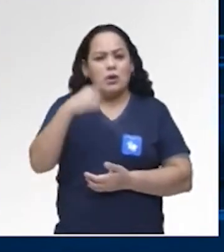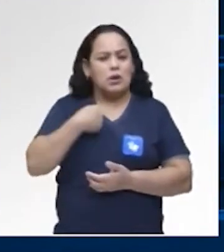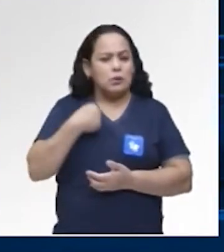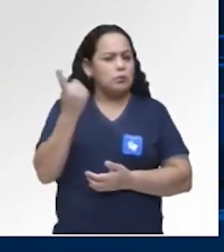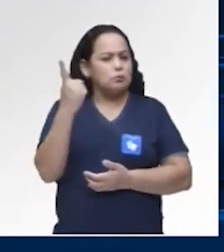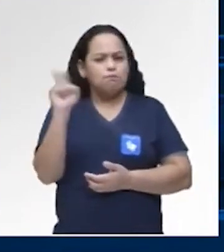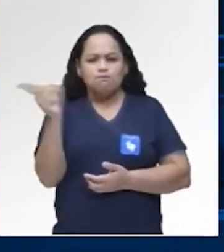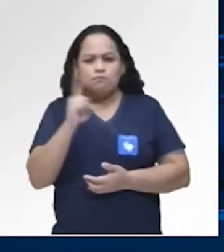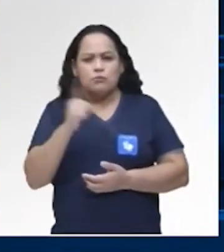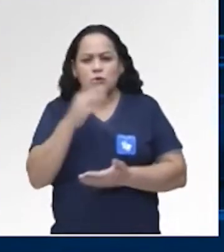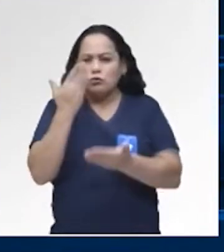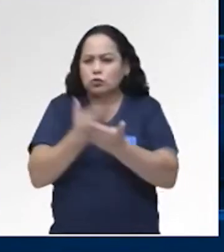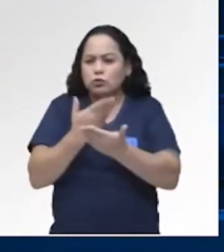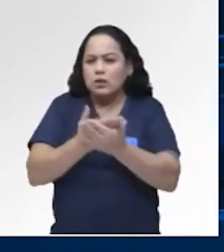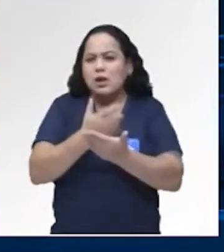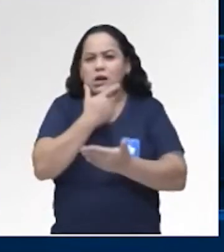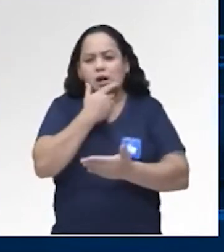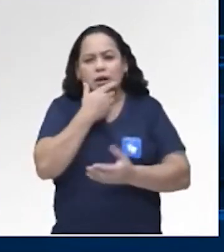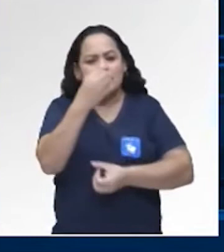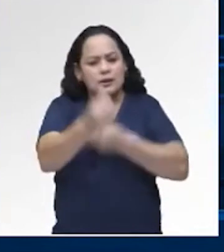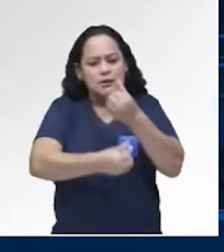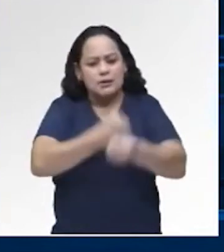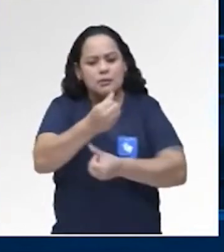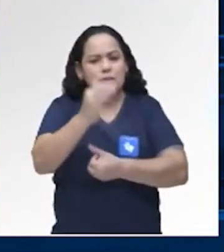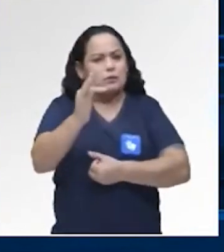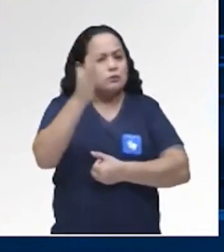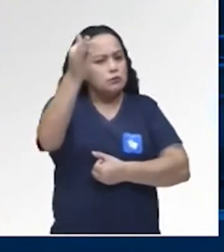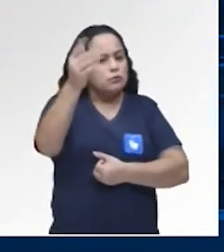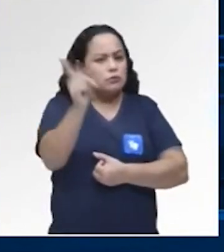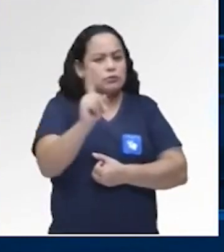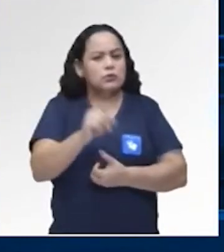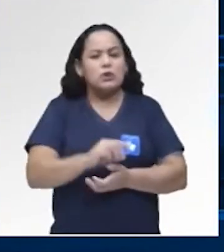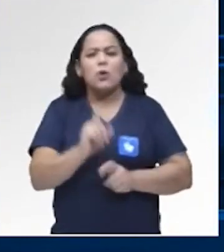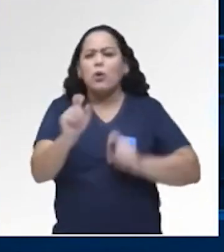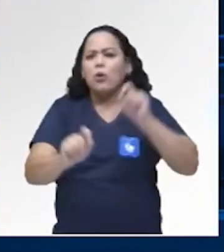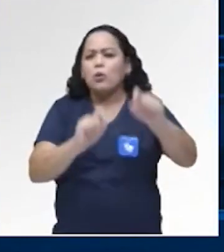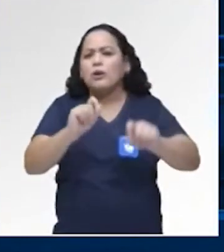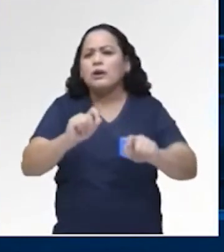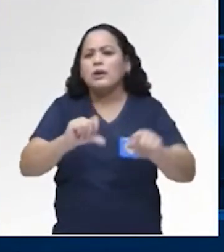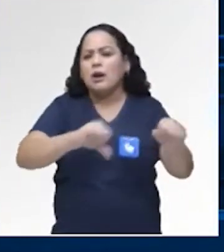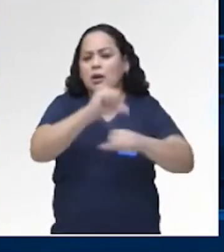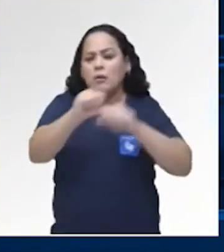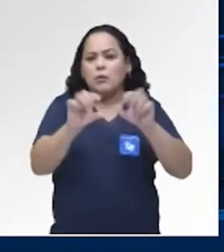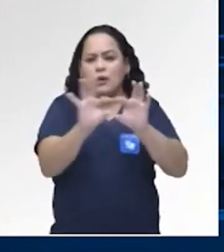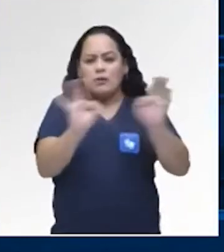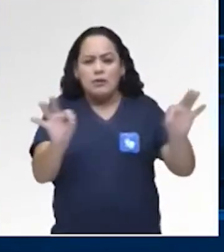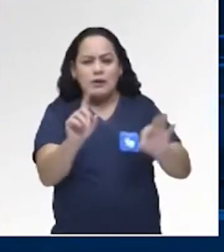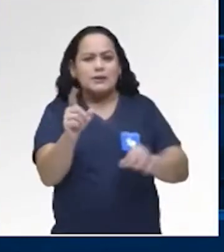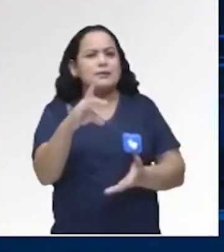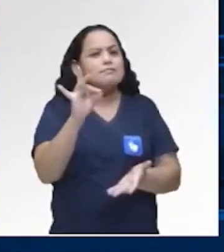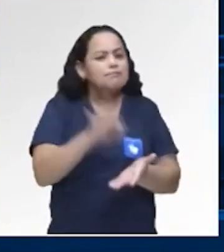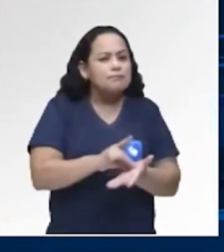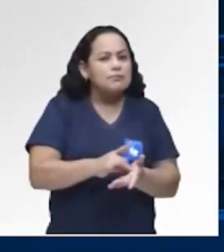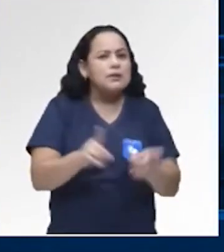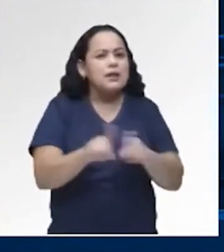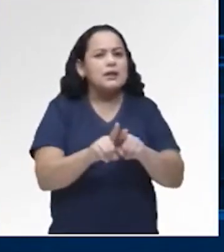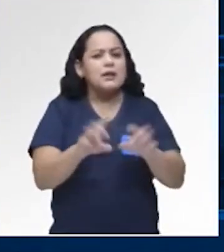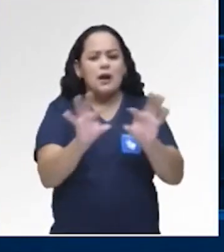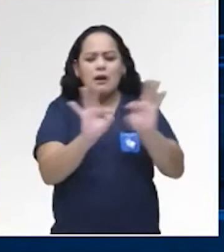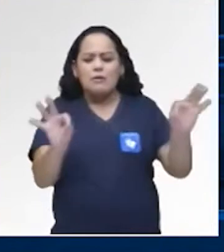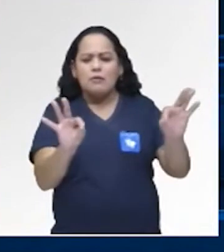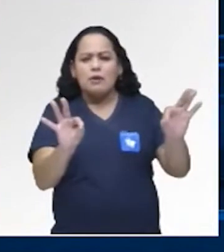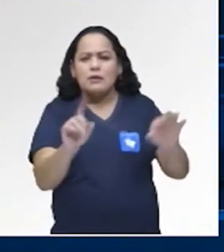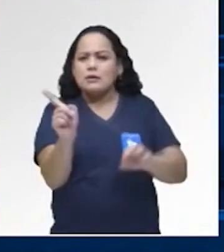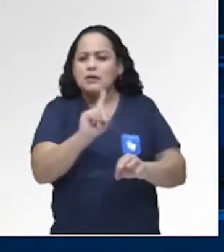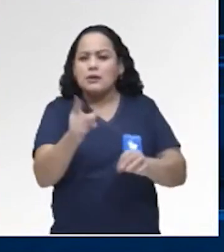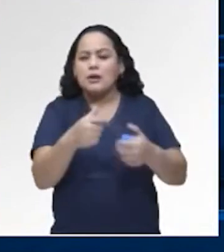estudar na Inglaterra no próximo semestre. O que muda da frase afirmativa para negativa? É